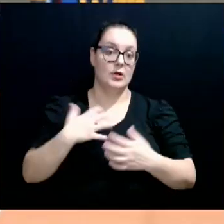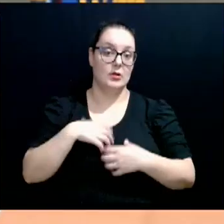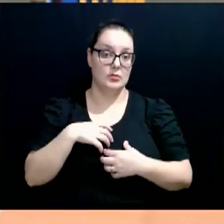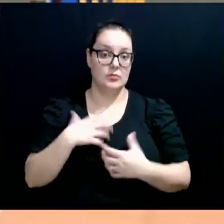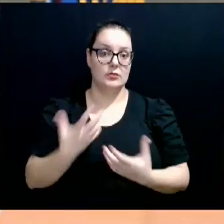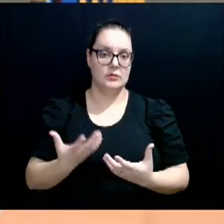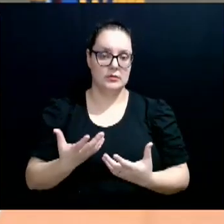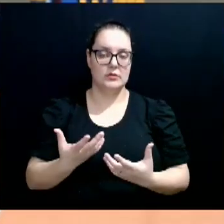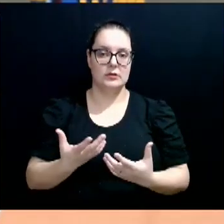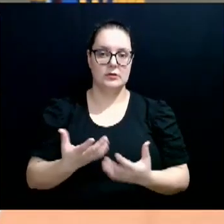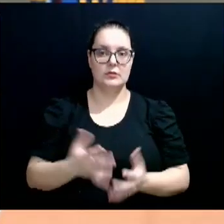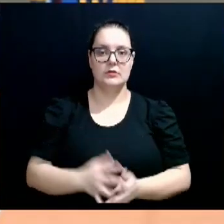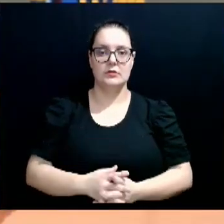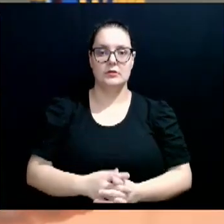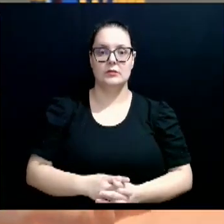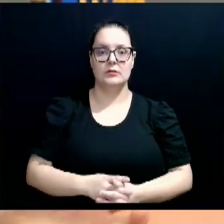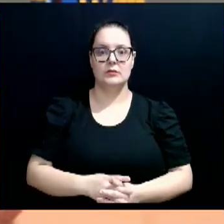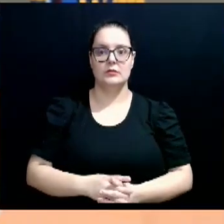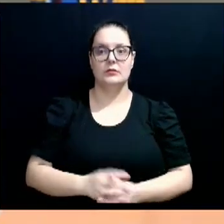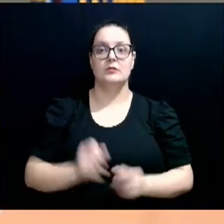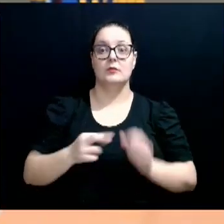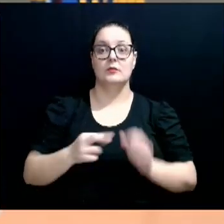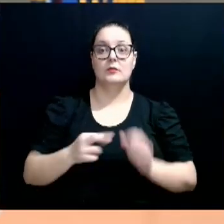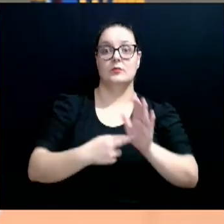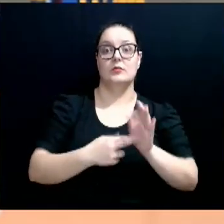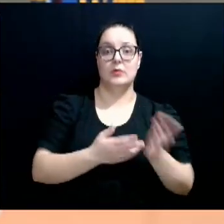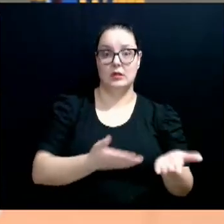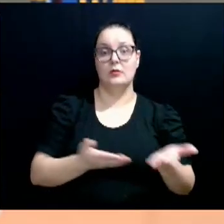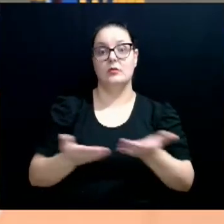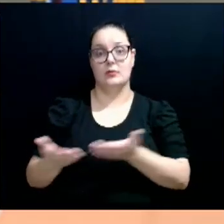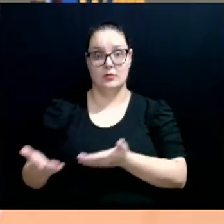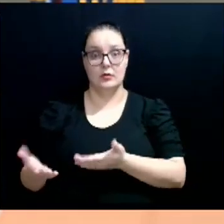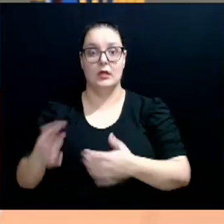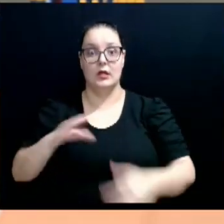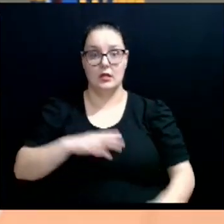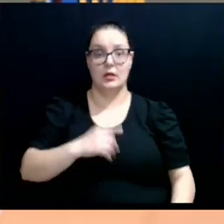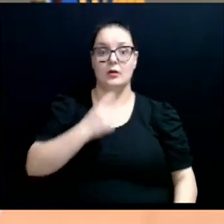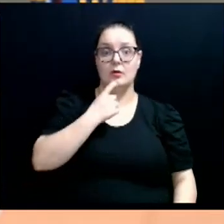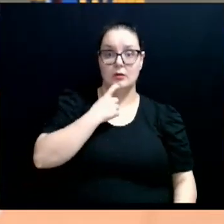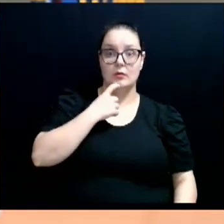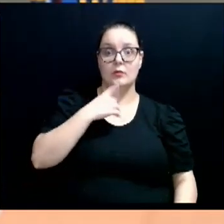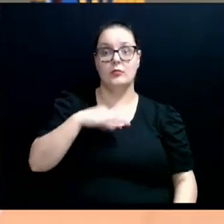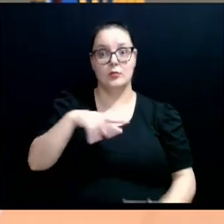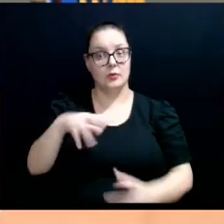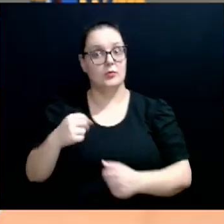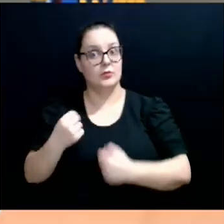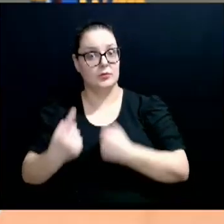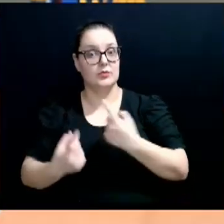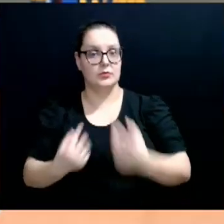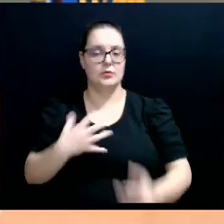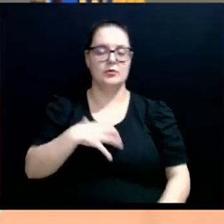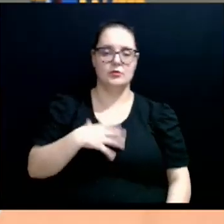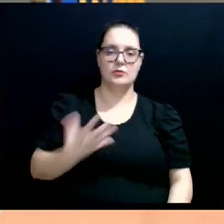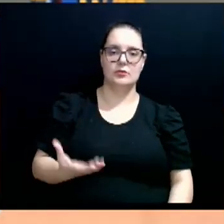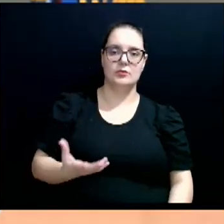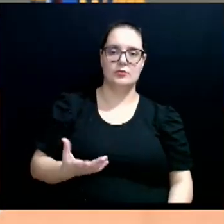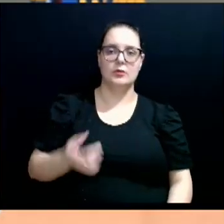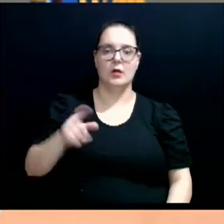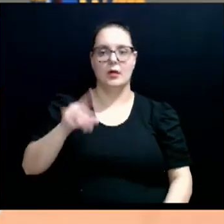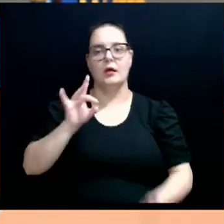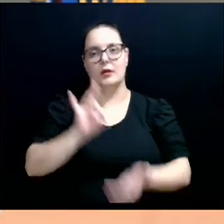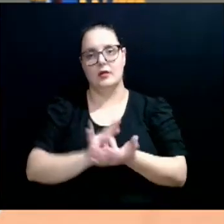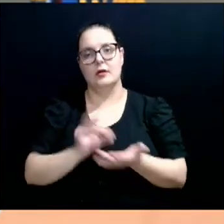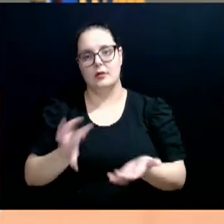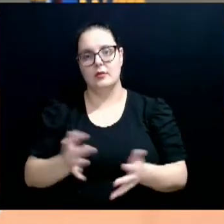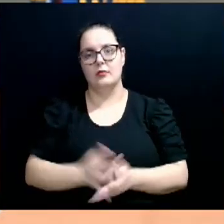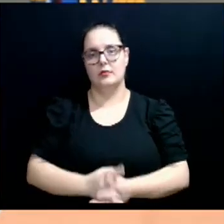estar representando e apresentando Campinas para o mundo de alguma maneira, então isso é realmente algo que